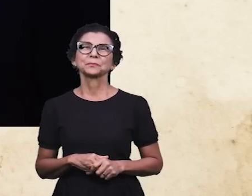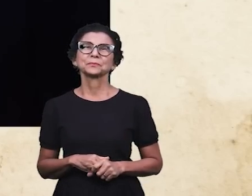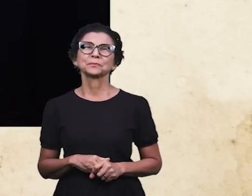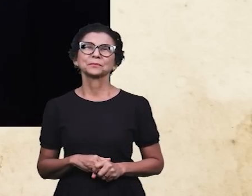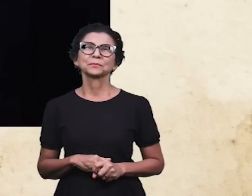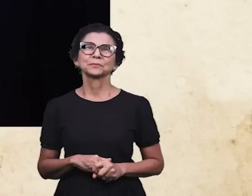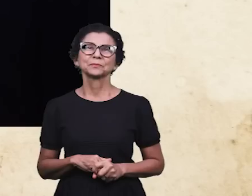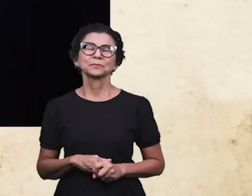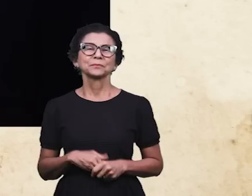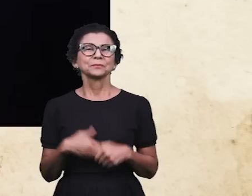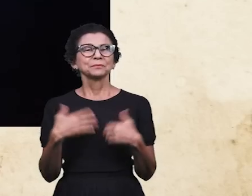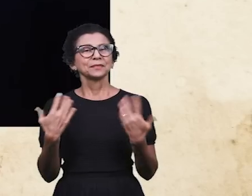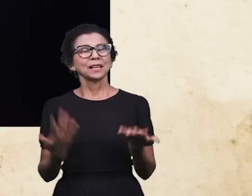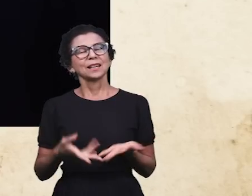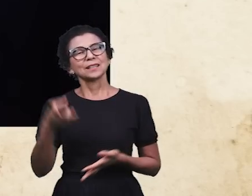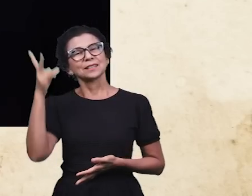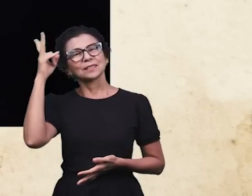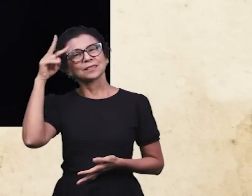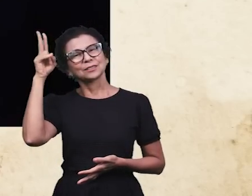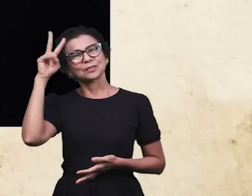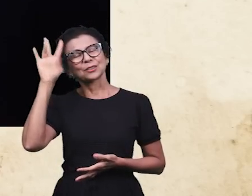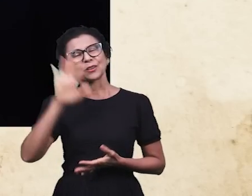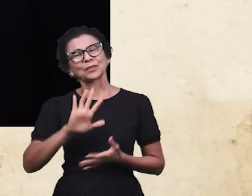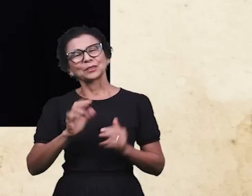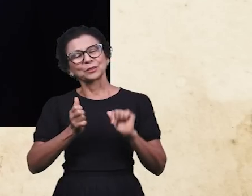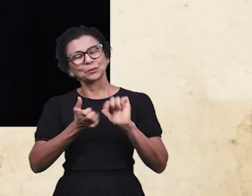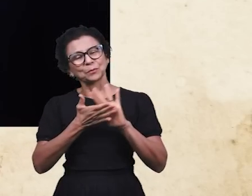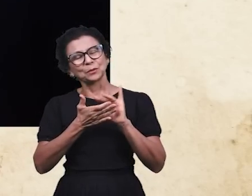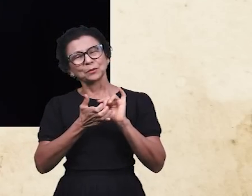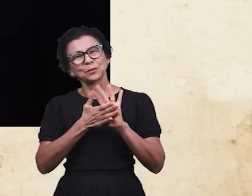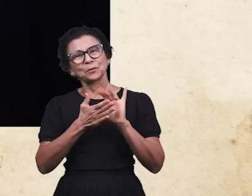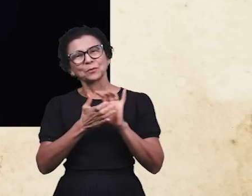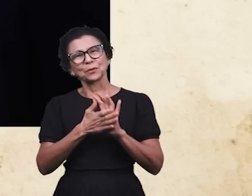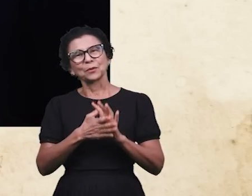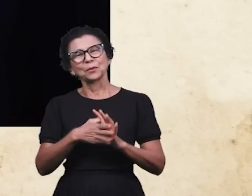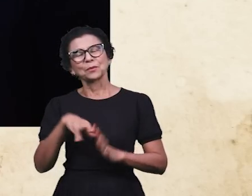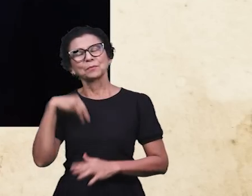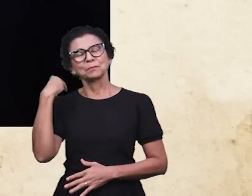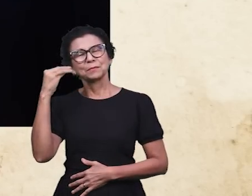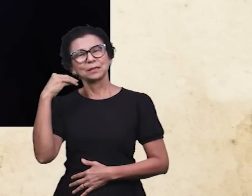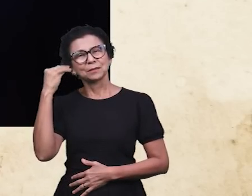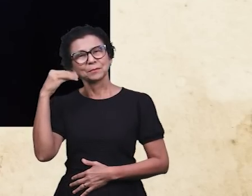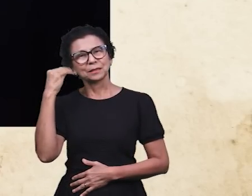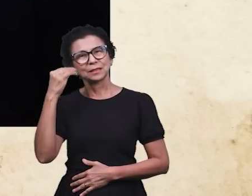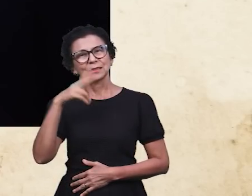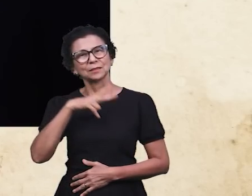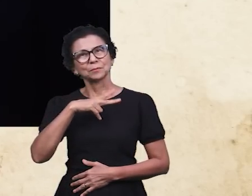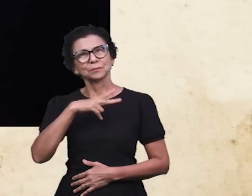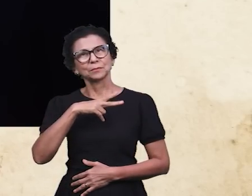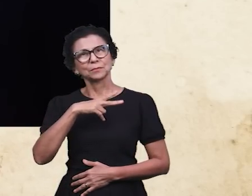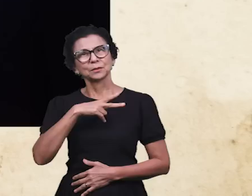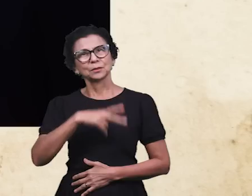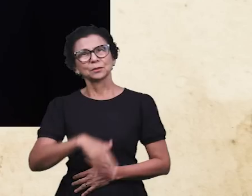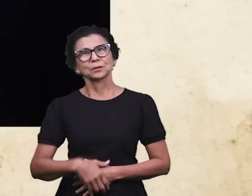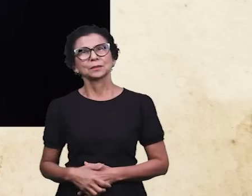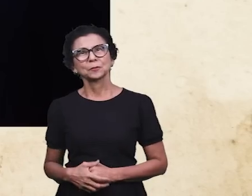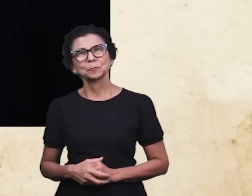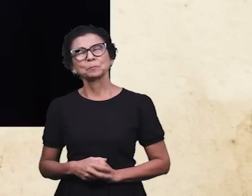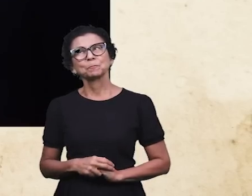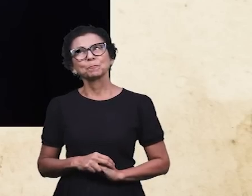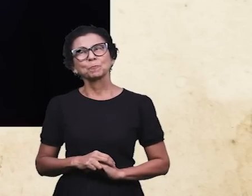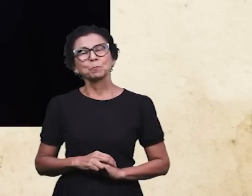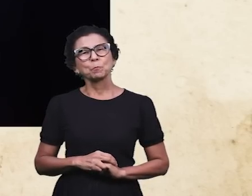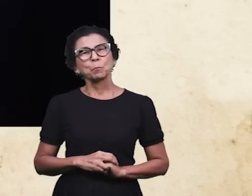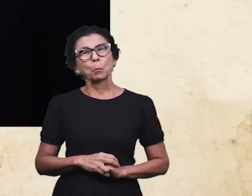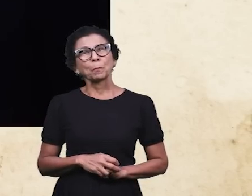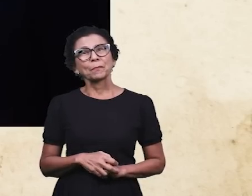E essa é a história do louvor Sempre Estarei, a experiência por trás dele. O Sempre Estarei foi um louvor que